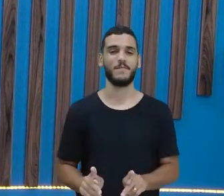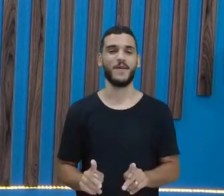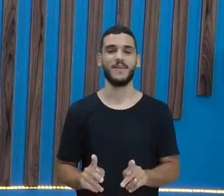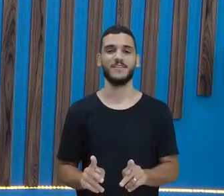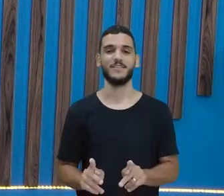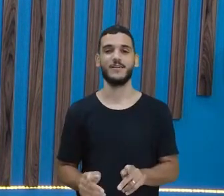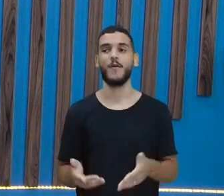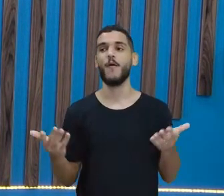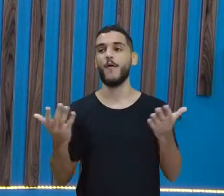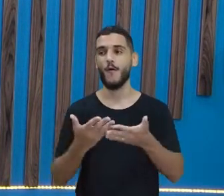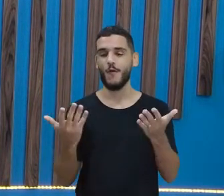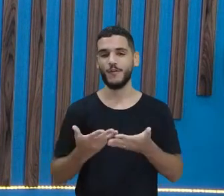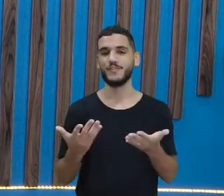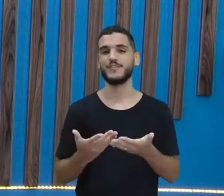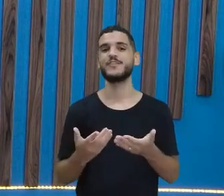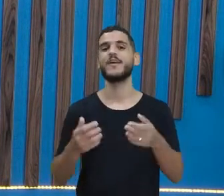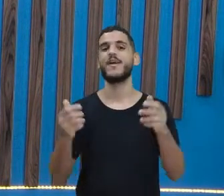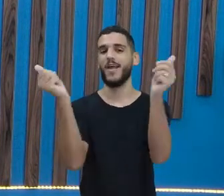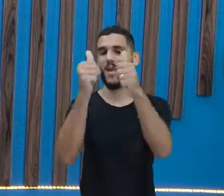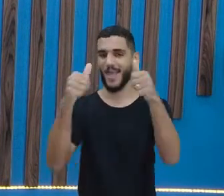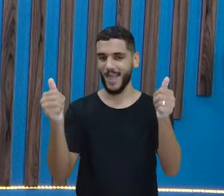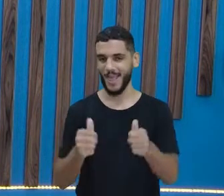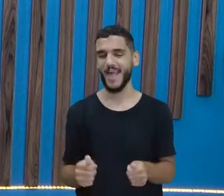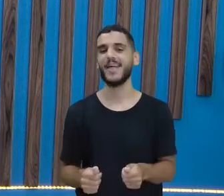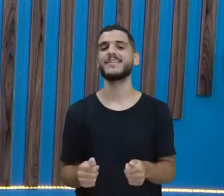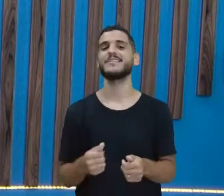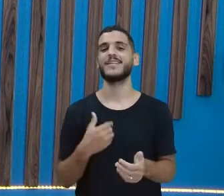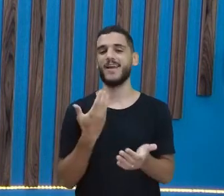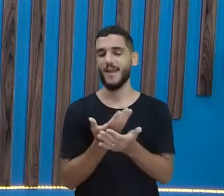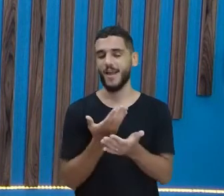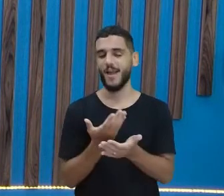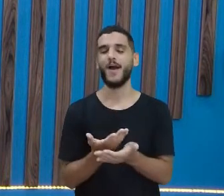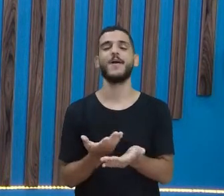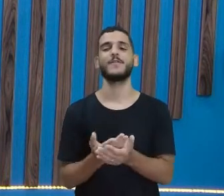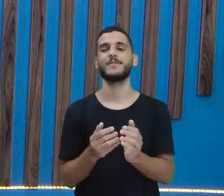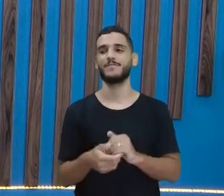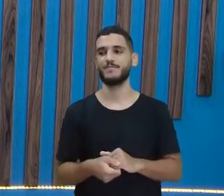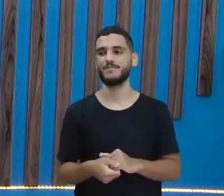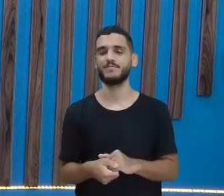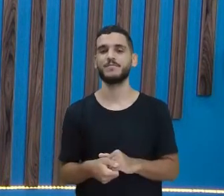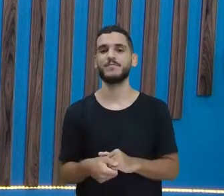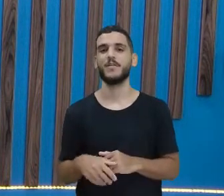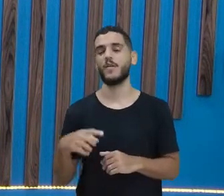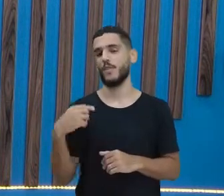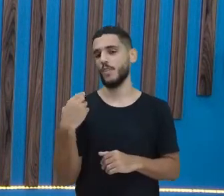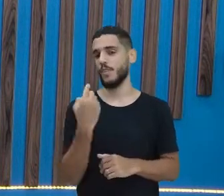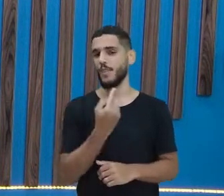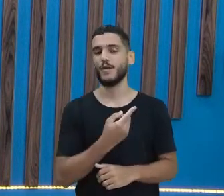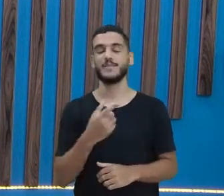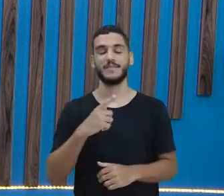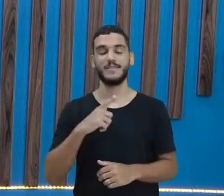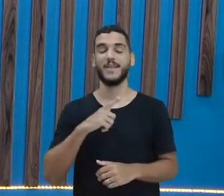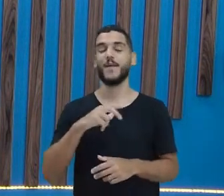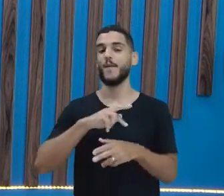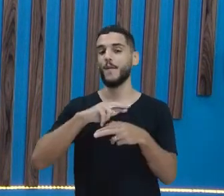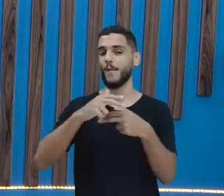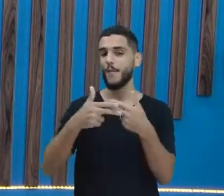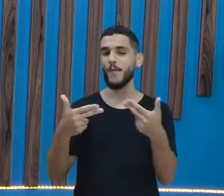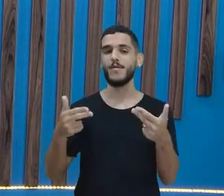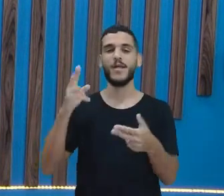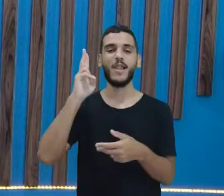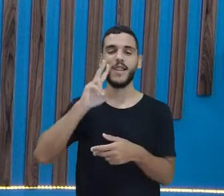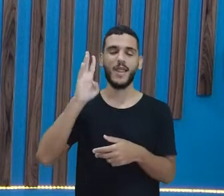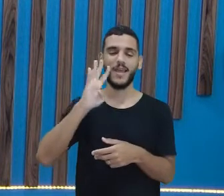gente vai falar sobre a arte, exatamente. É aquele dia que a gente vai fazer algumas coisas aqui legais